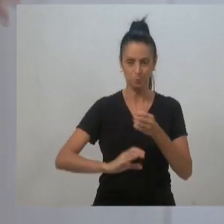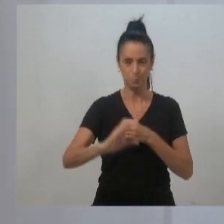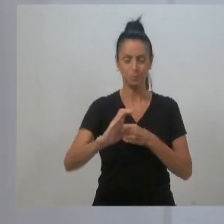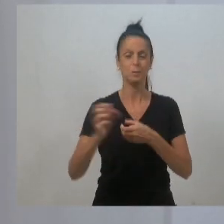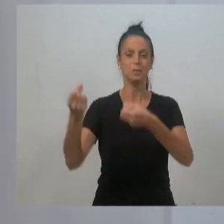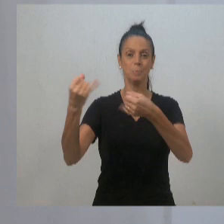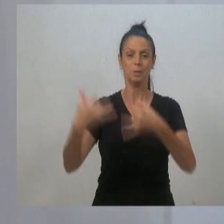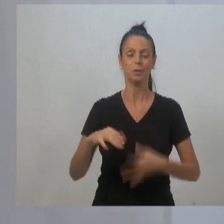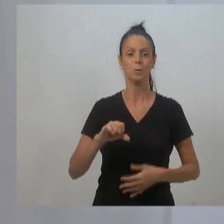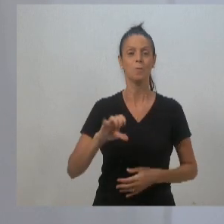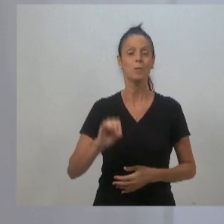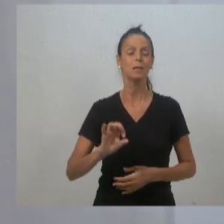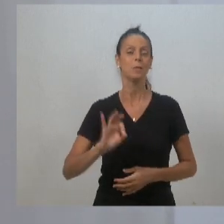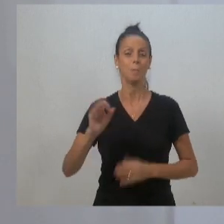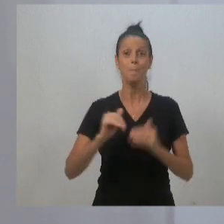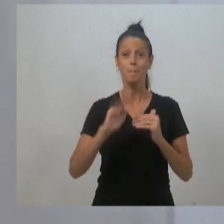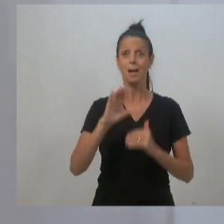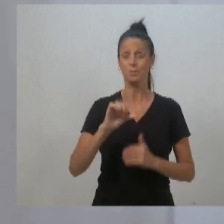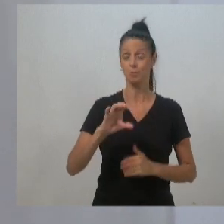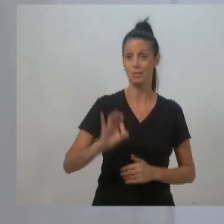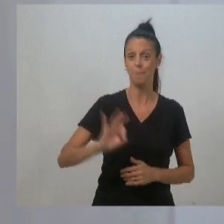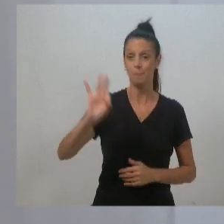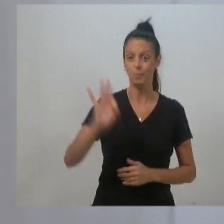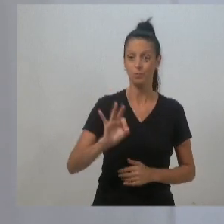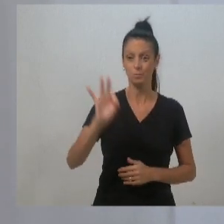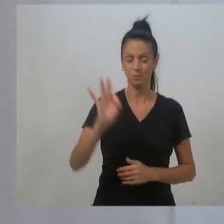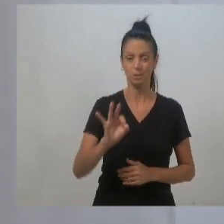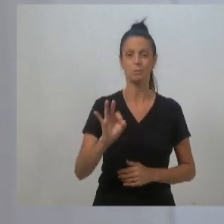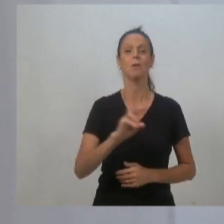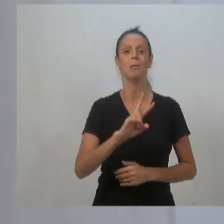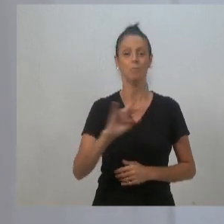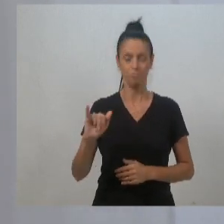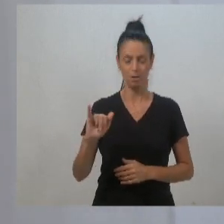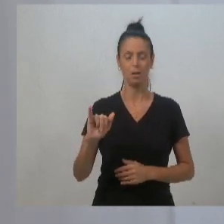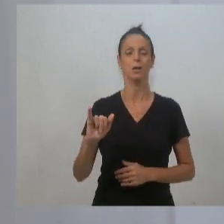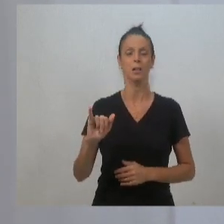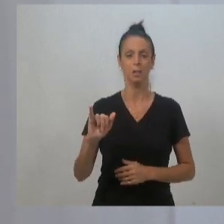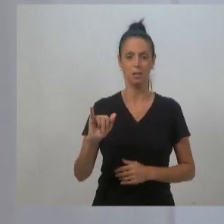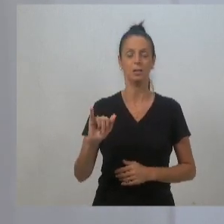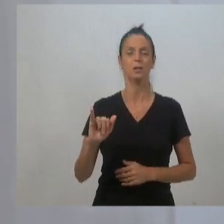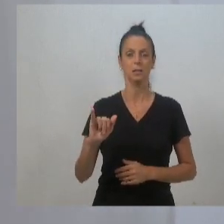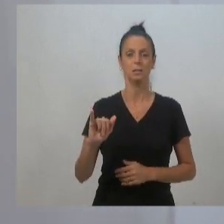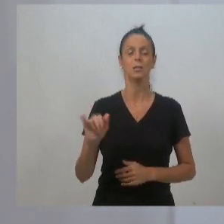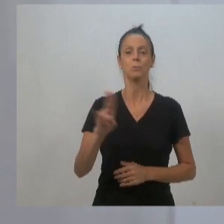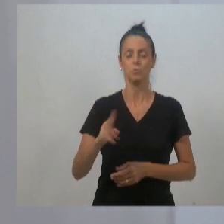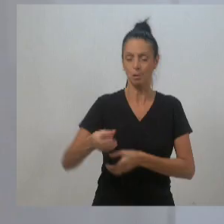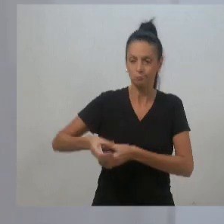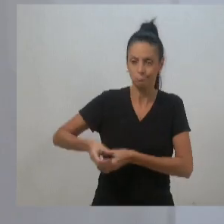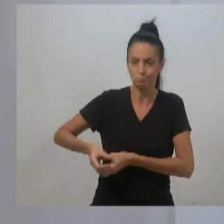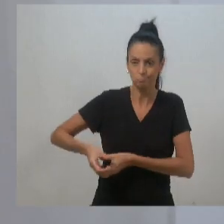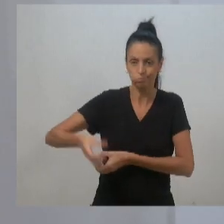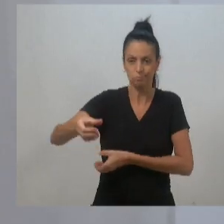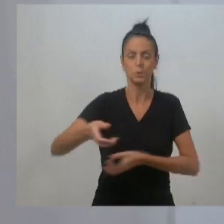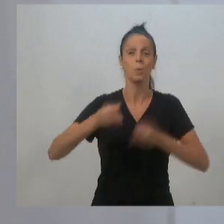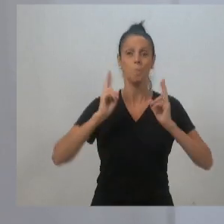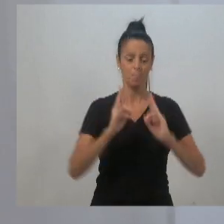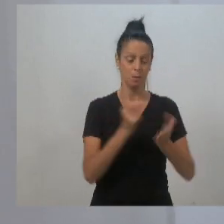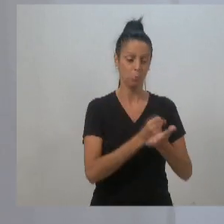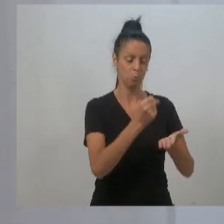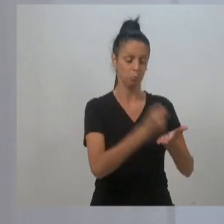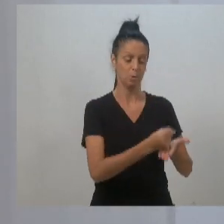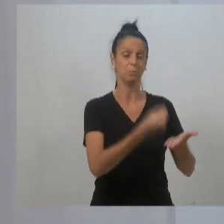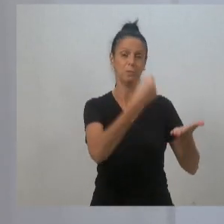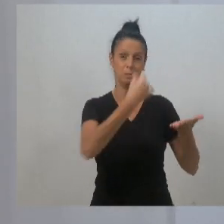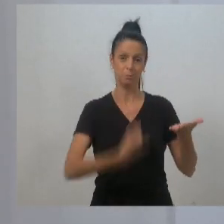que 90%, mais de 90%, seria coberto por tubulação. Lá nesse mesmo contrato também